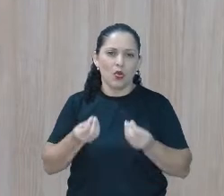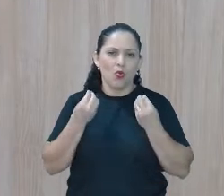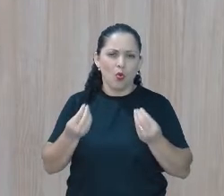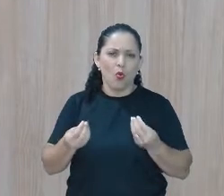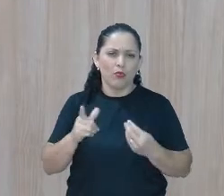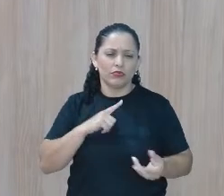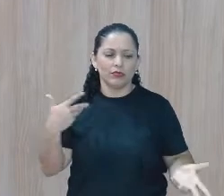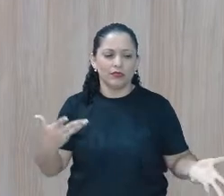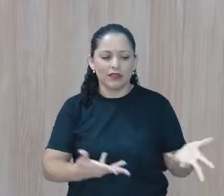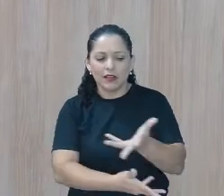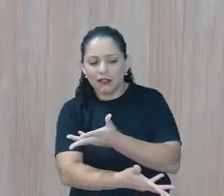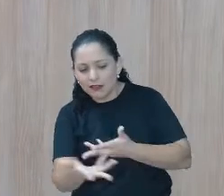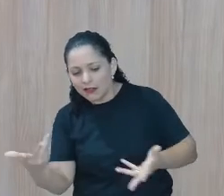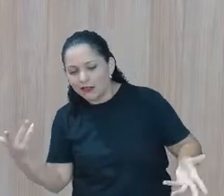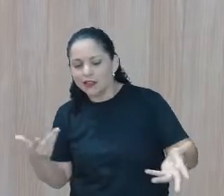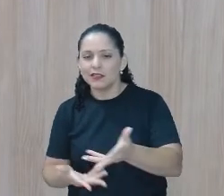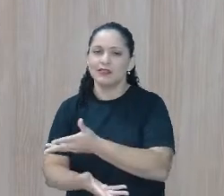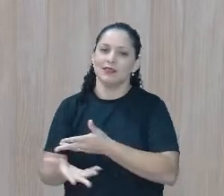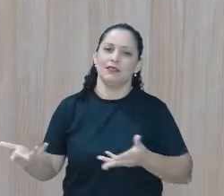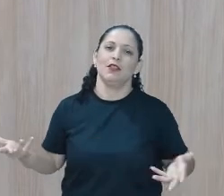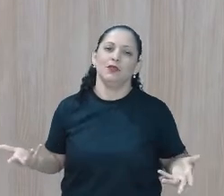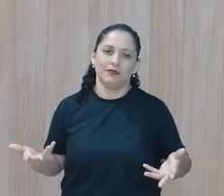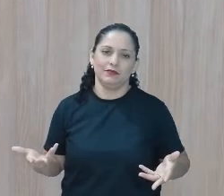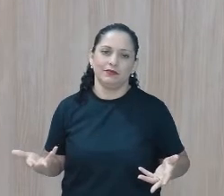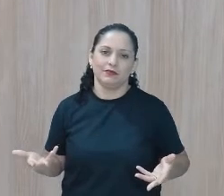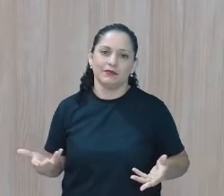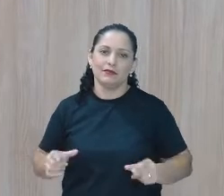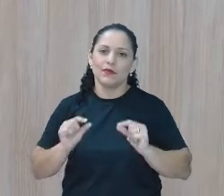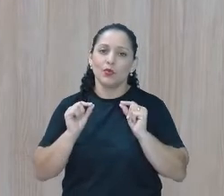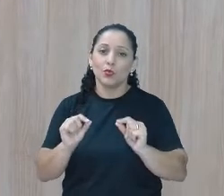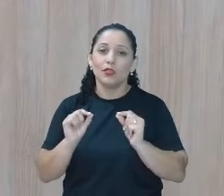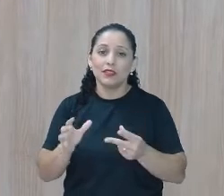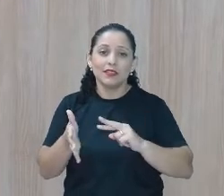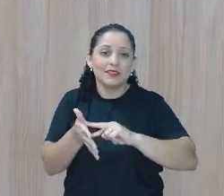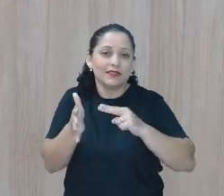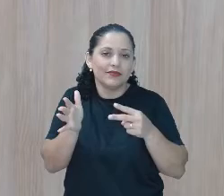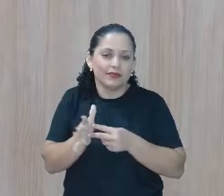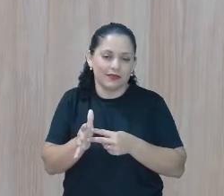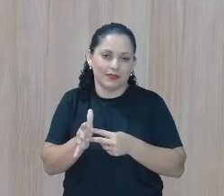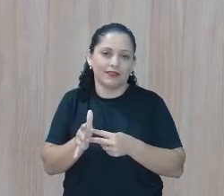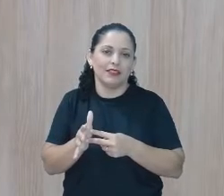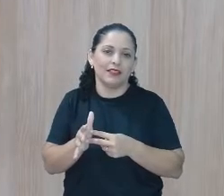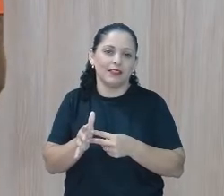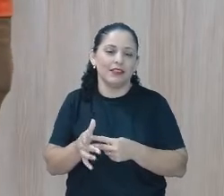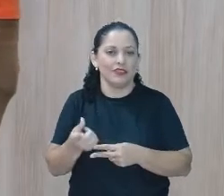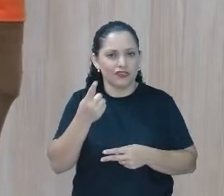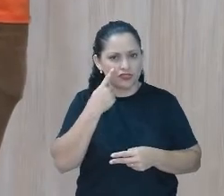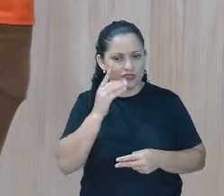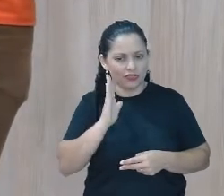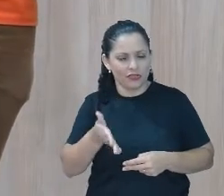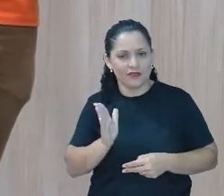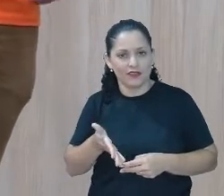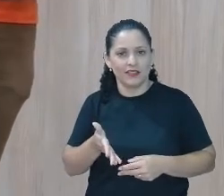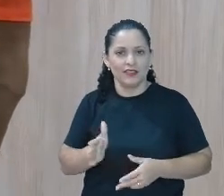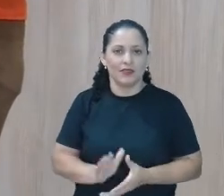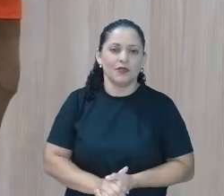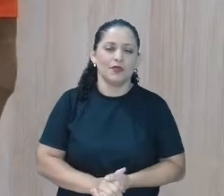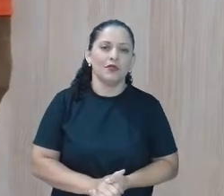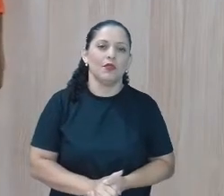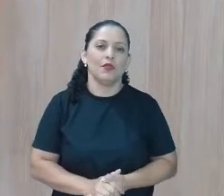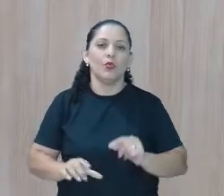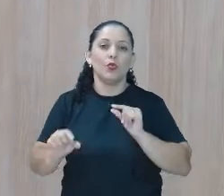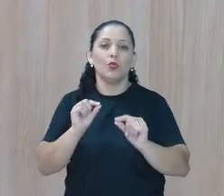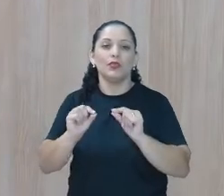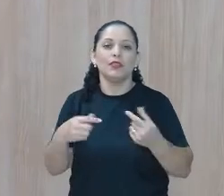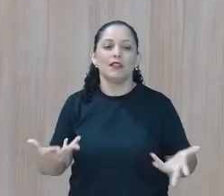essa relação que a gente encontrou aí representa uma proporção, tá? A gente viu lá a definição de proporção, que